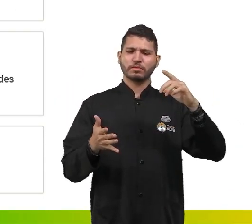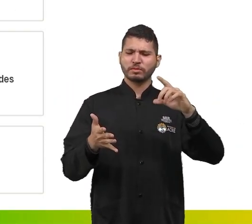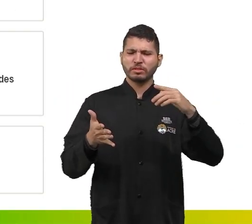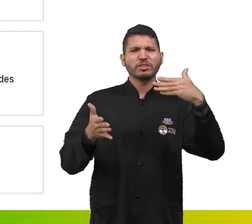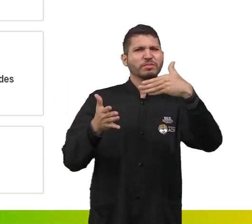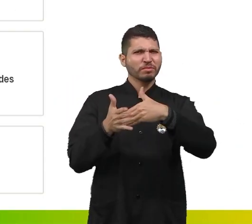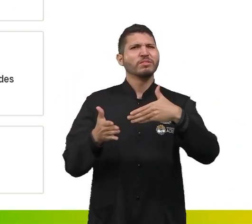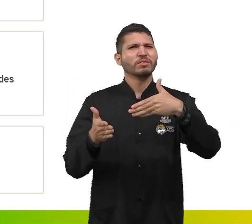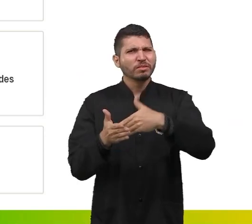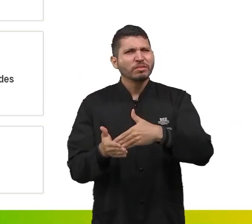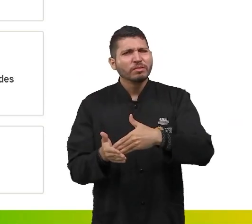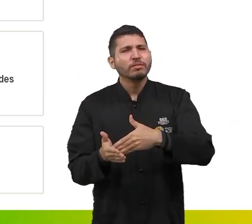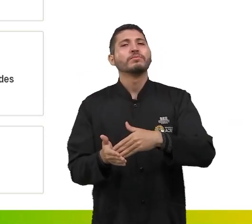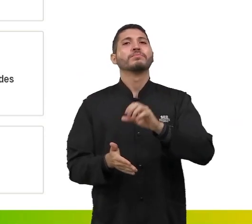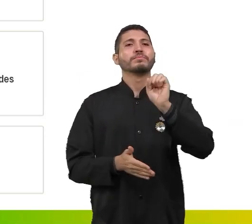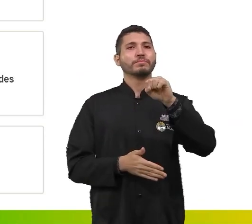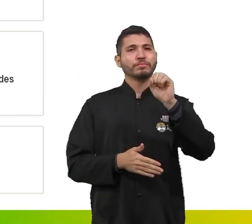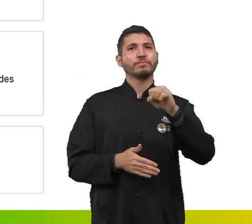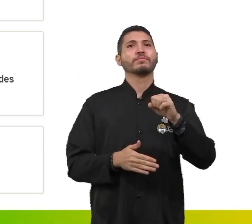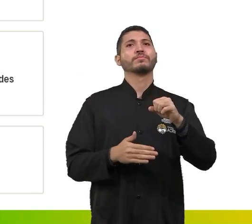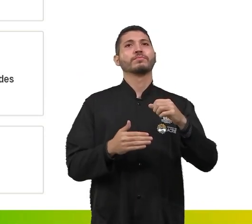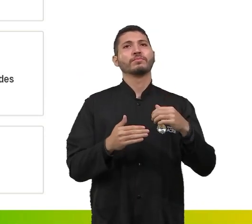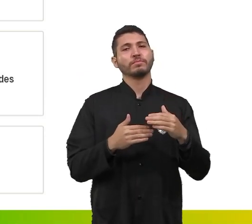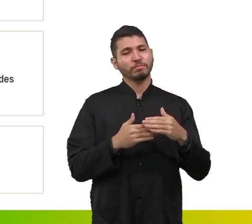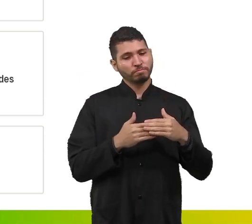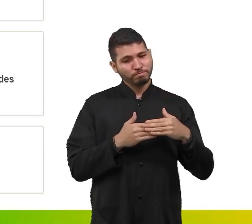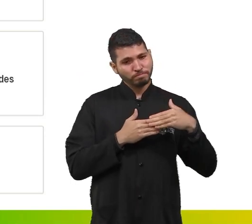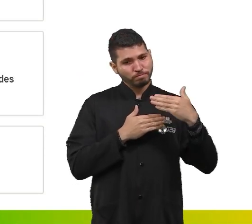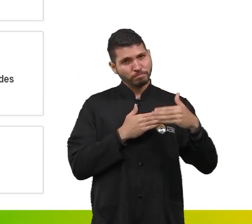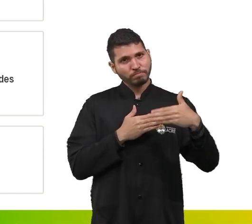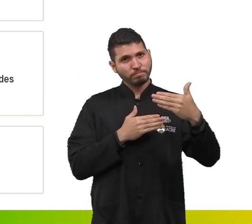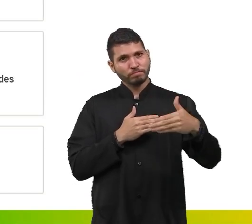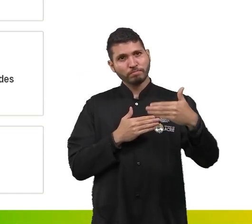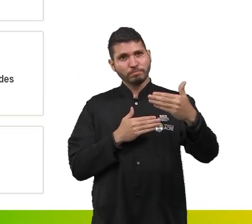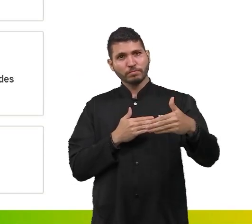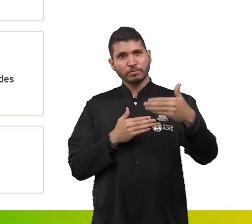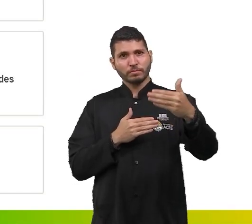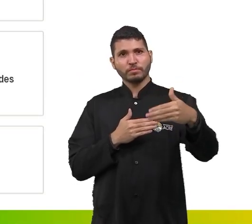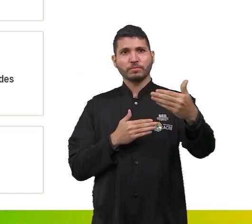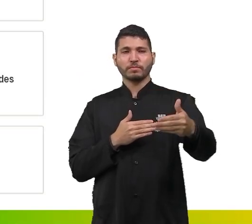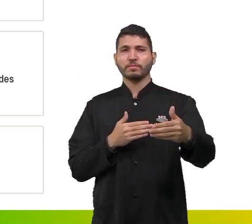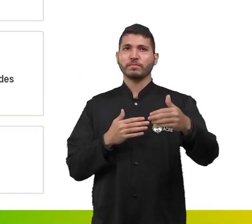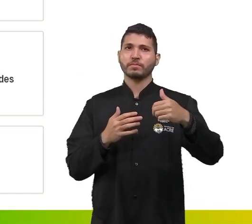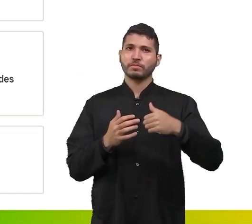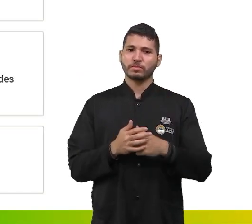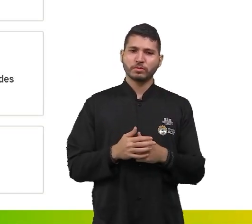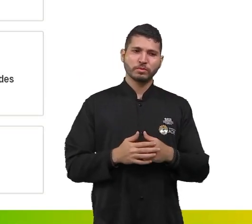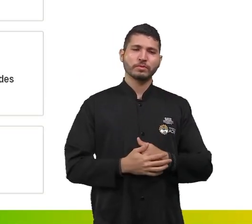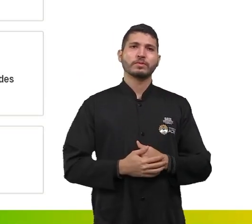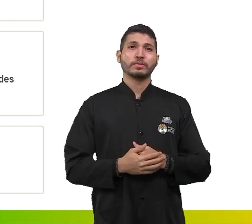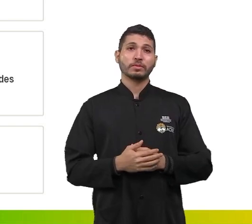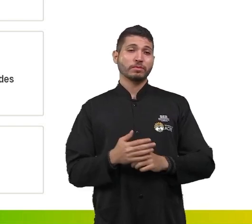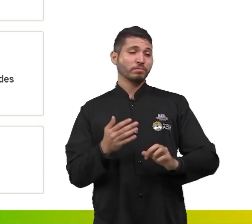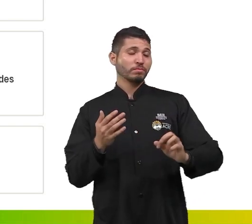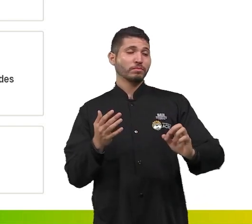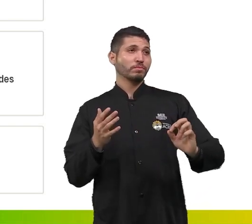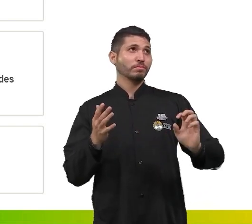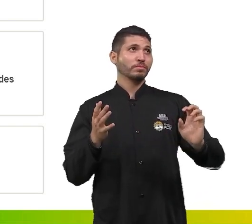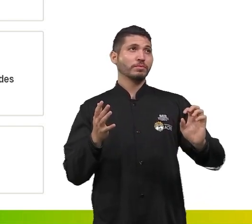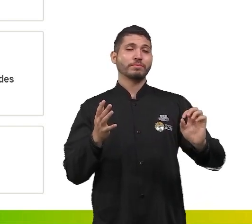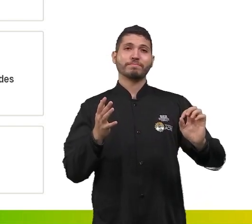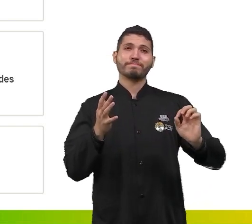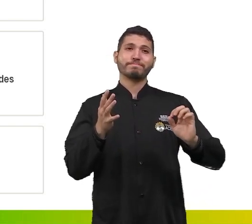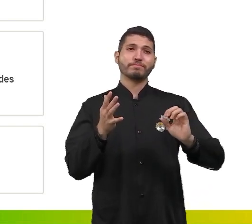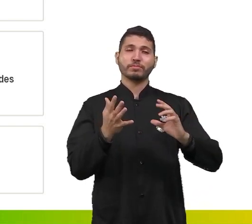que tem. É um processo não homogêneo, ou seja, a formação dos Estados nacionais enfrentou resistência